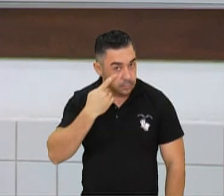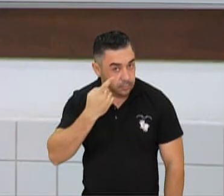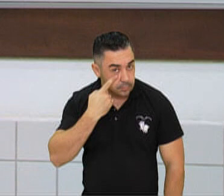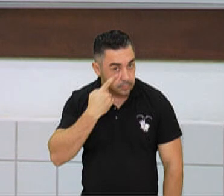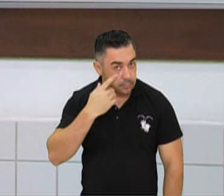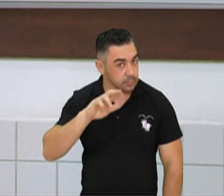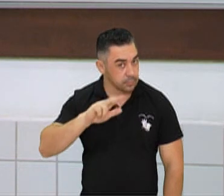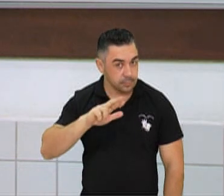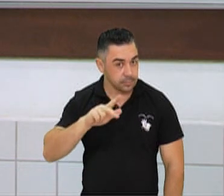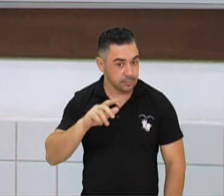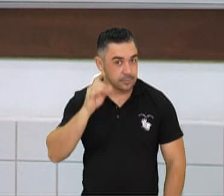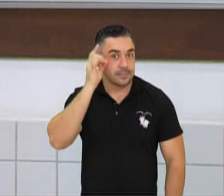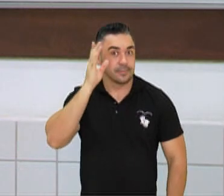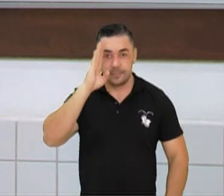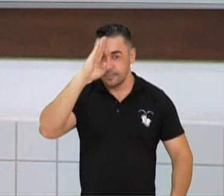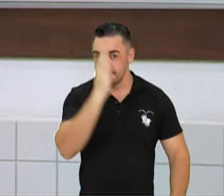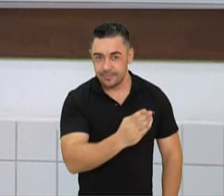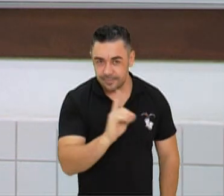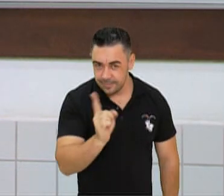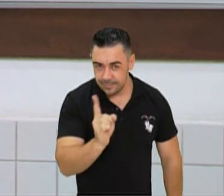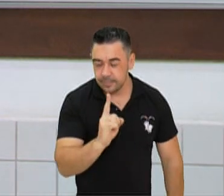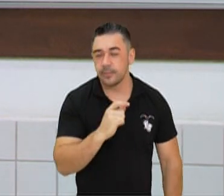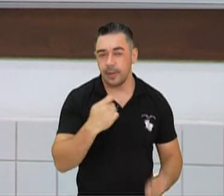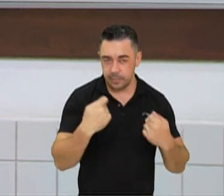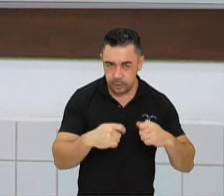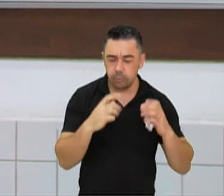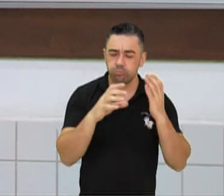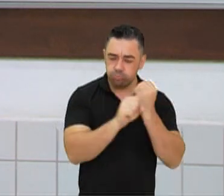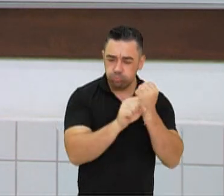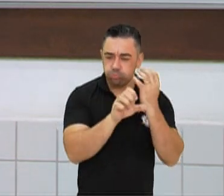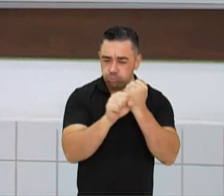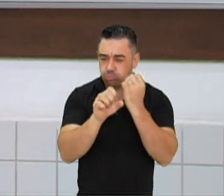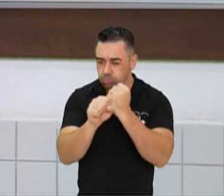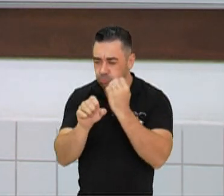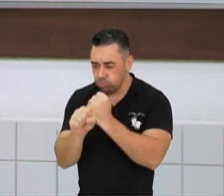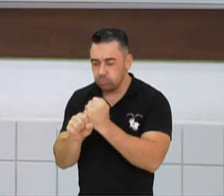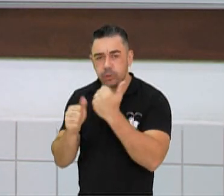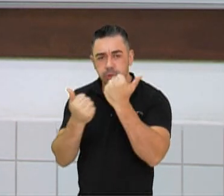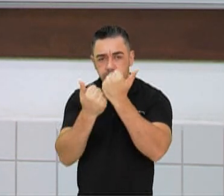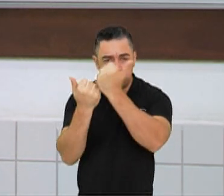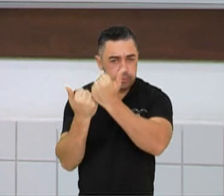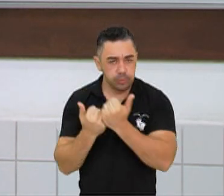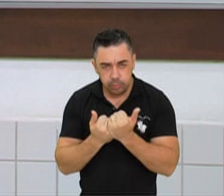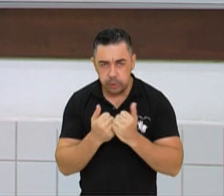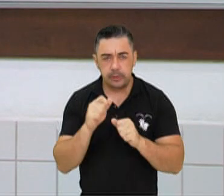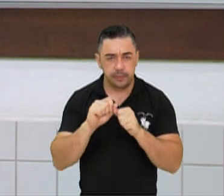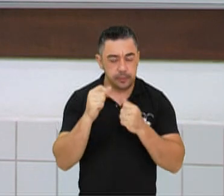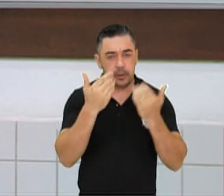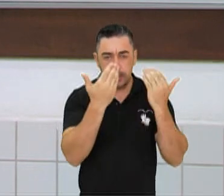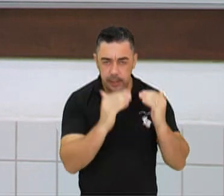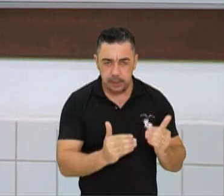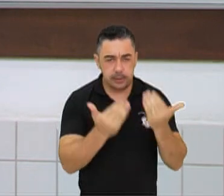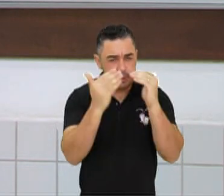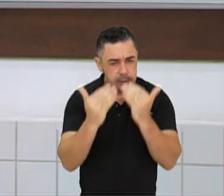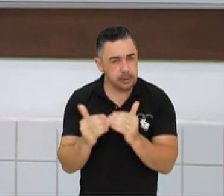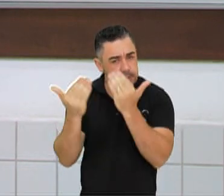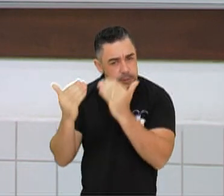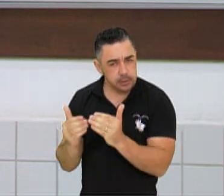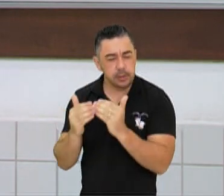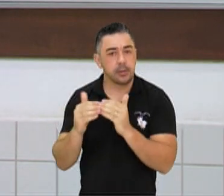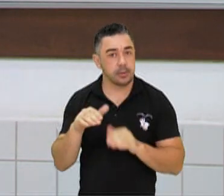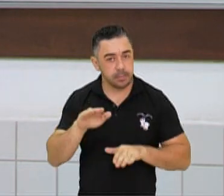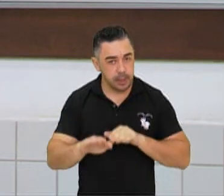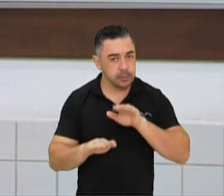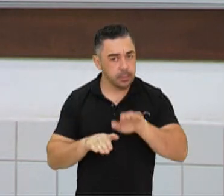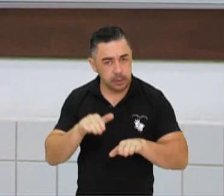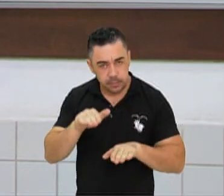foi um caminho direto, um caminho que tem só para você substituir. Você vai ter que ir analisando os dados, os